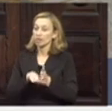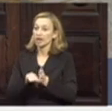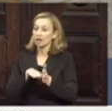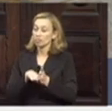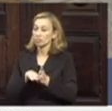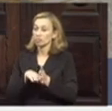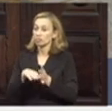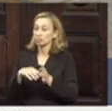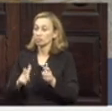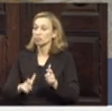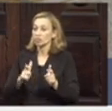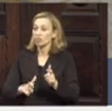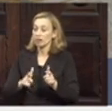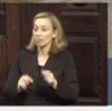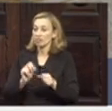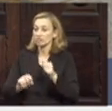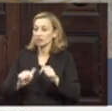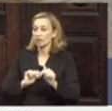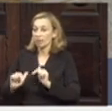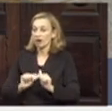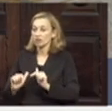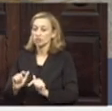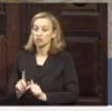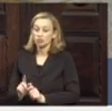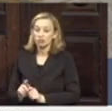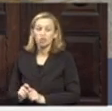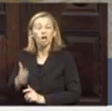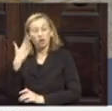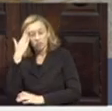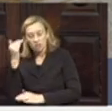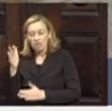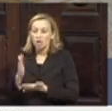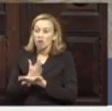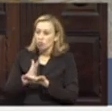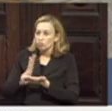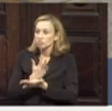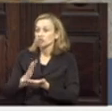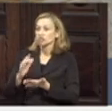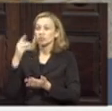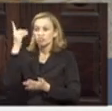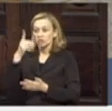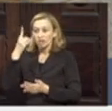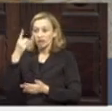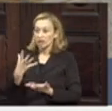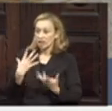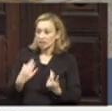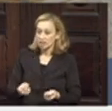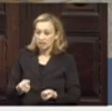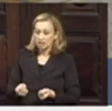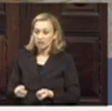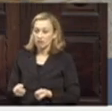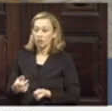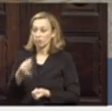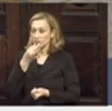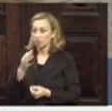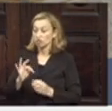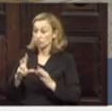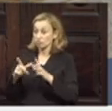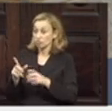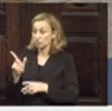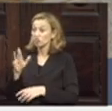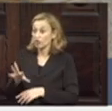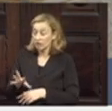para a sociedade, não acabando com essa insegurança de que os trabalhadores, além de receber multa, acabam